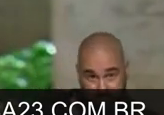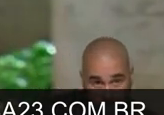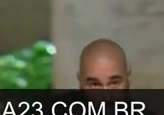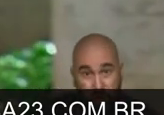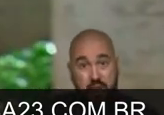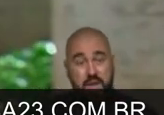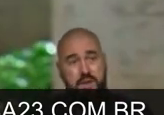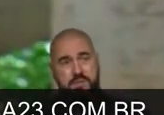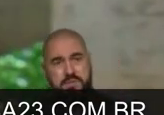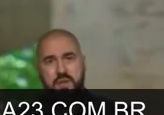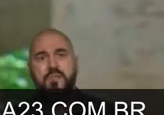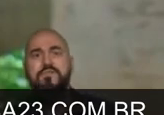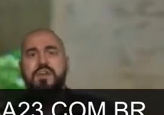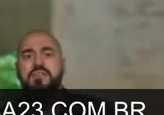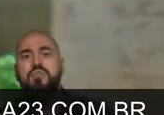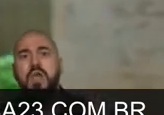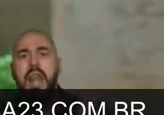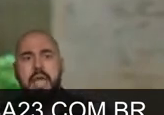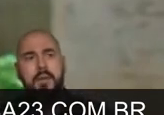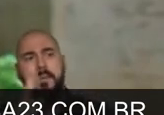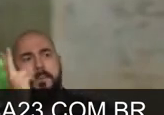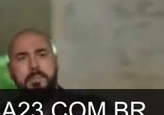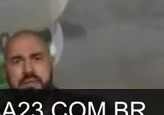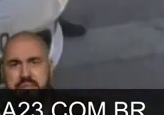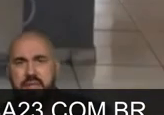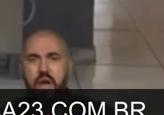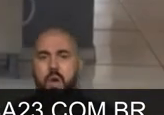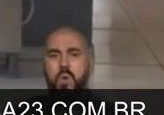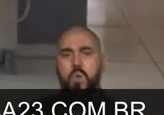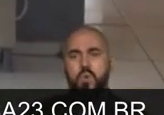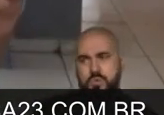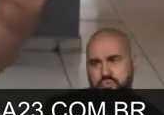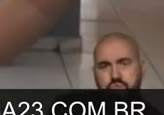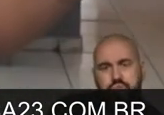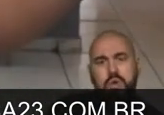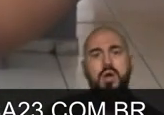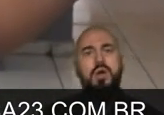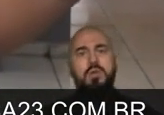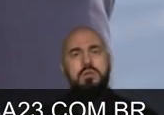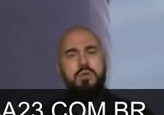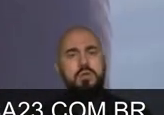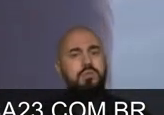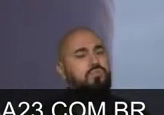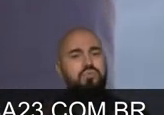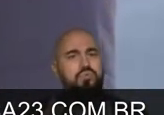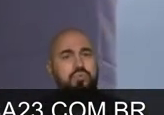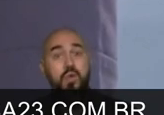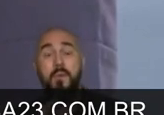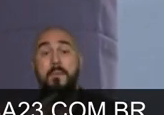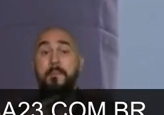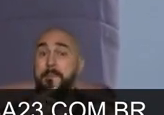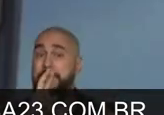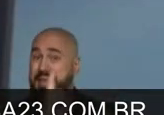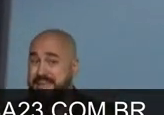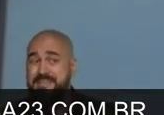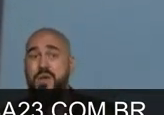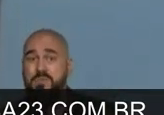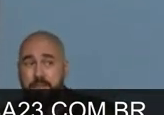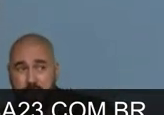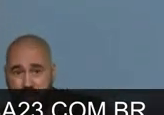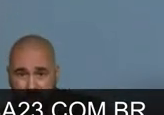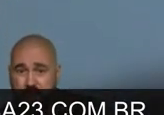manifestações, cumprimentos de ordens de prisão, escoltas, nas interações com custodiados nas prisões e no patrulhamento preventivo,